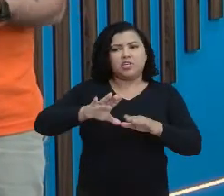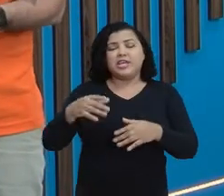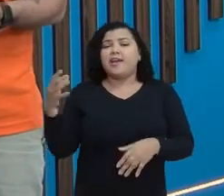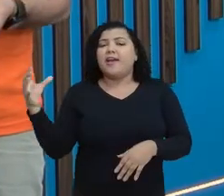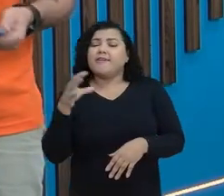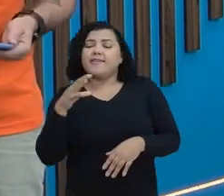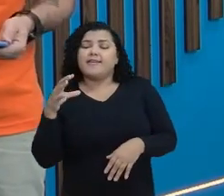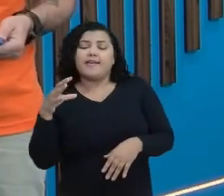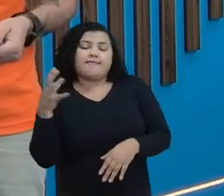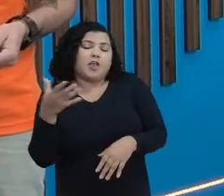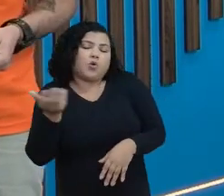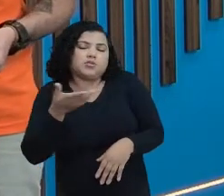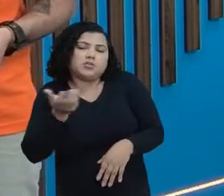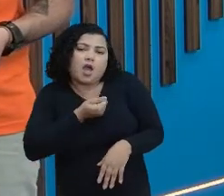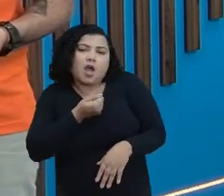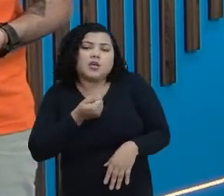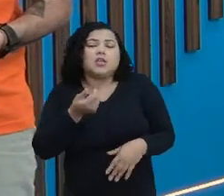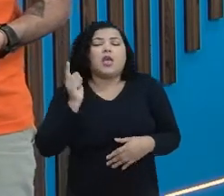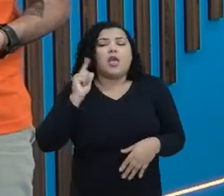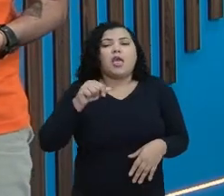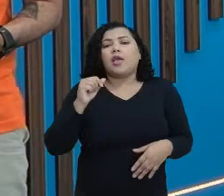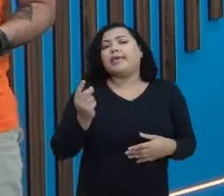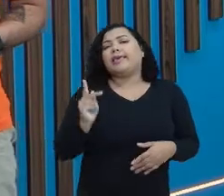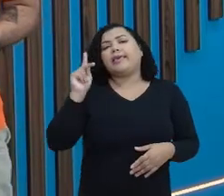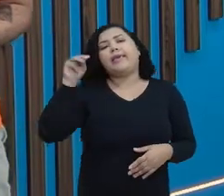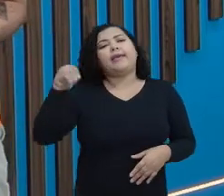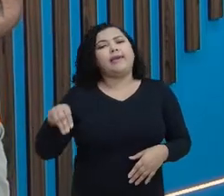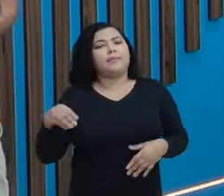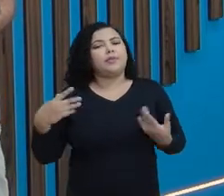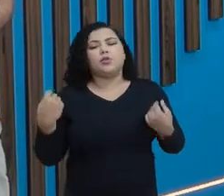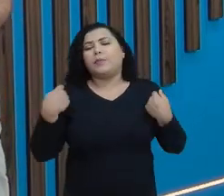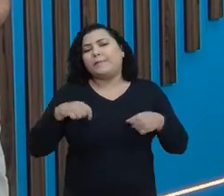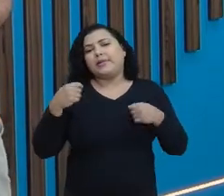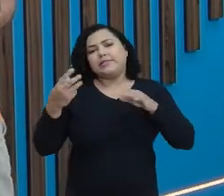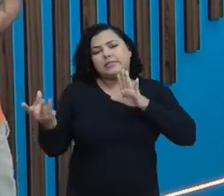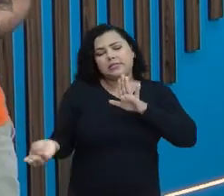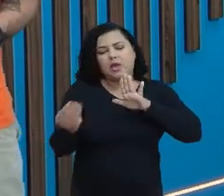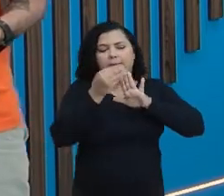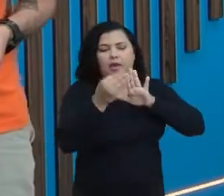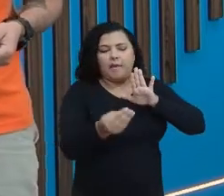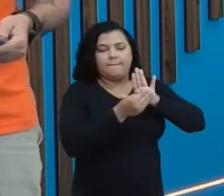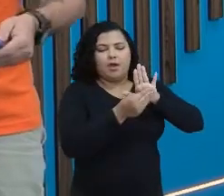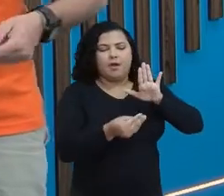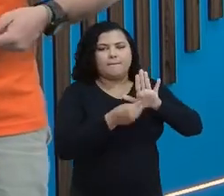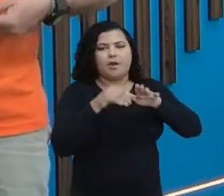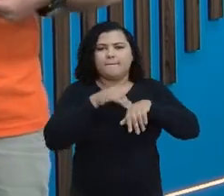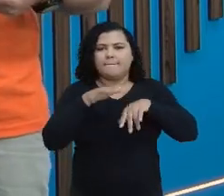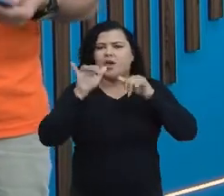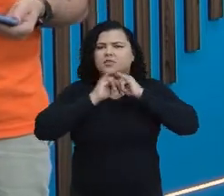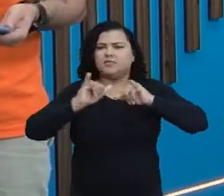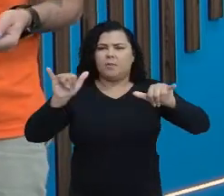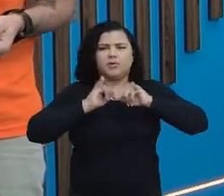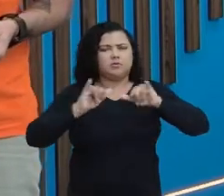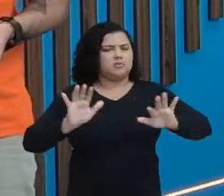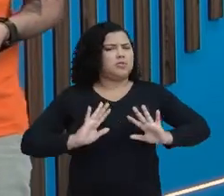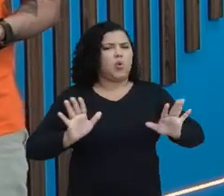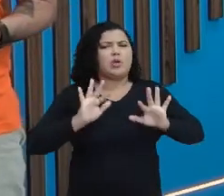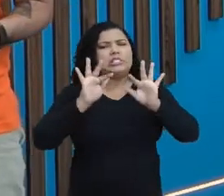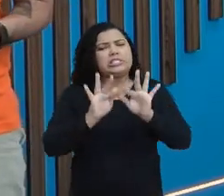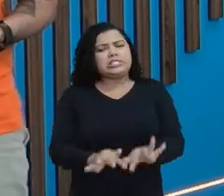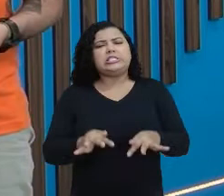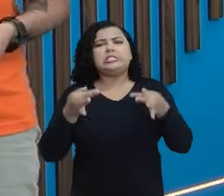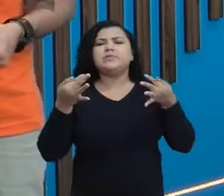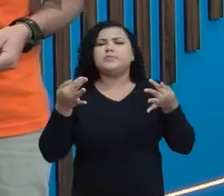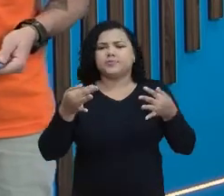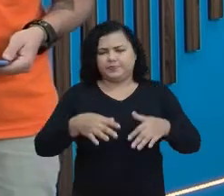é quilômetros por hora. Então não tem necessidade de eu simplesmente preencher mais informações, né? Eu colocar muitas informações, se eu